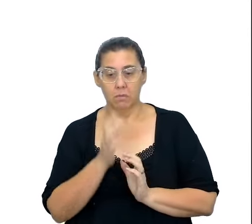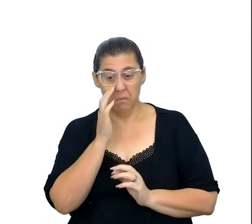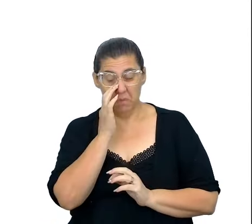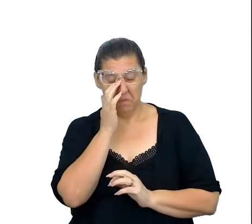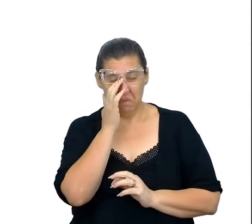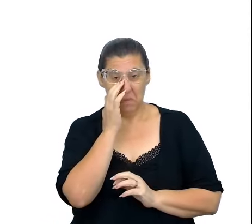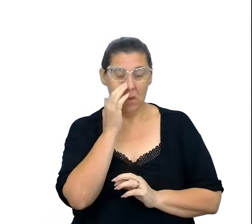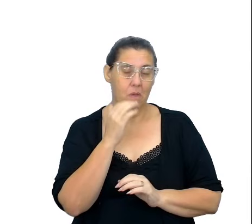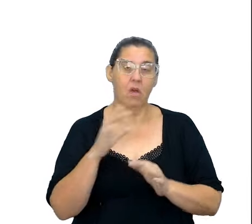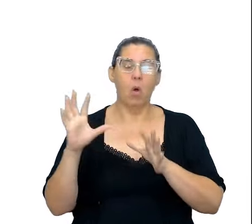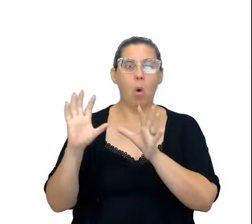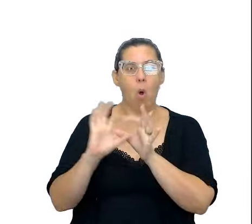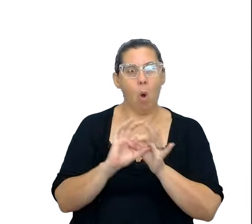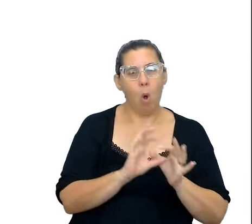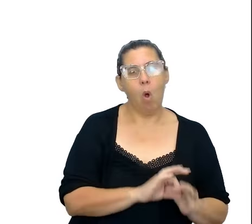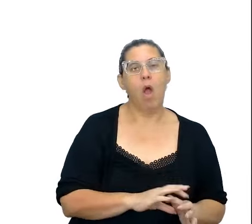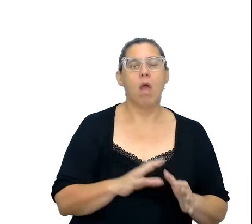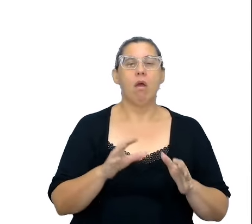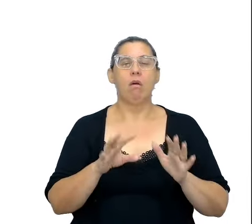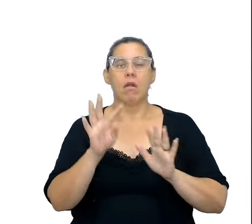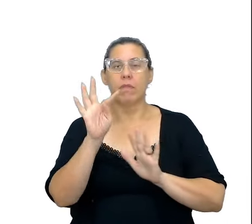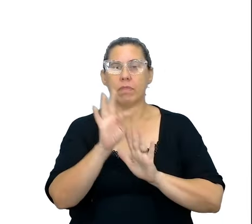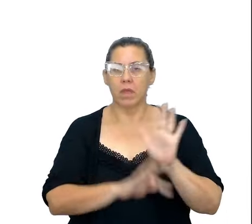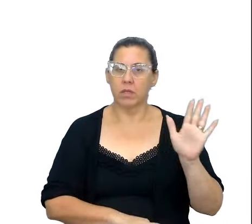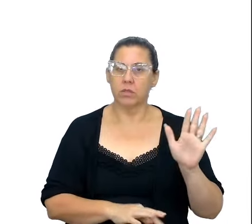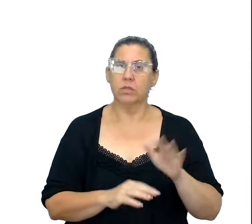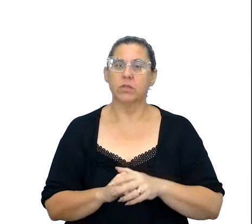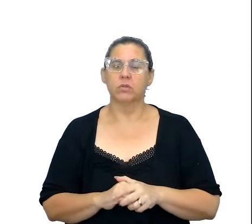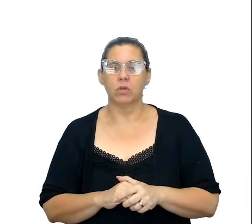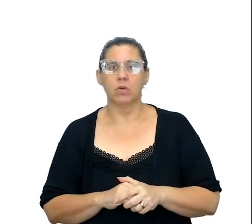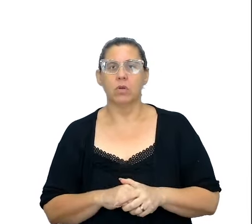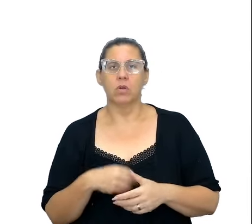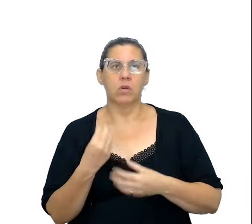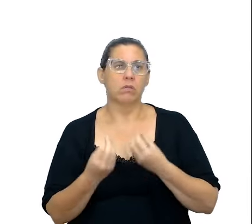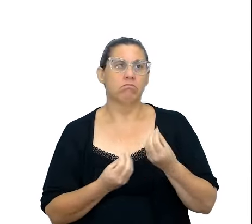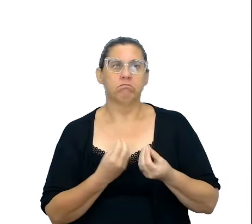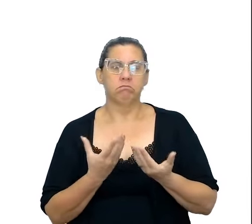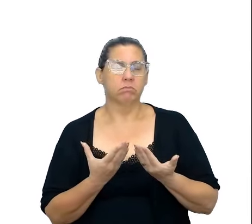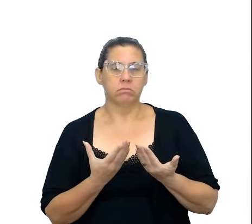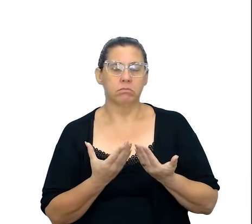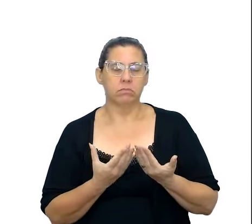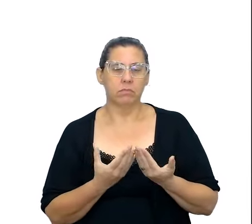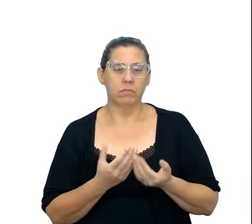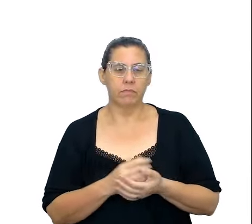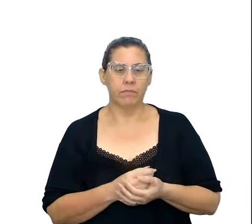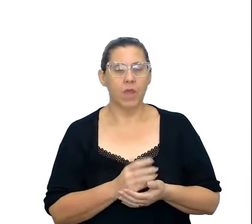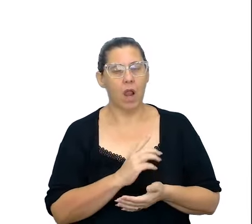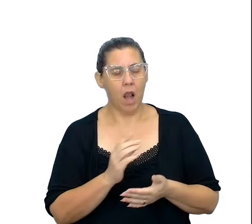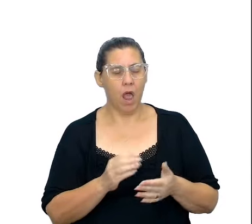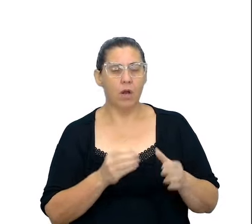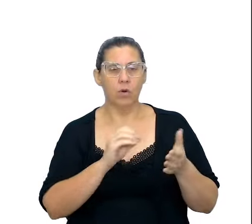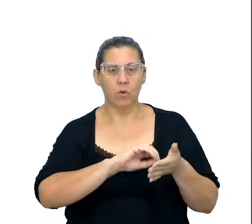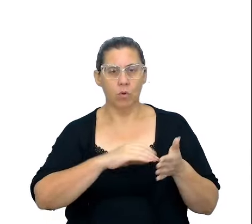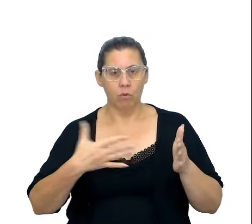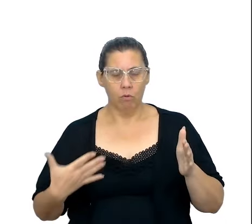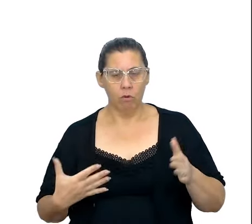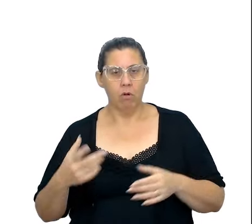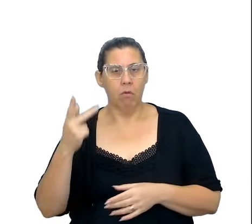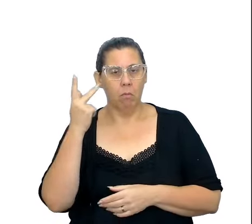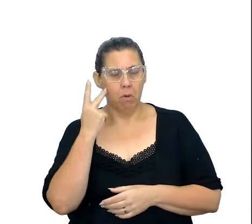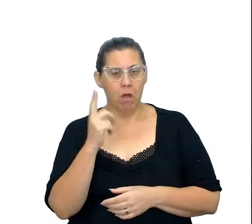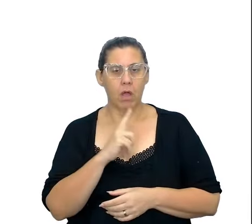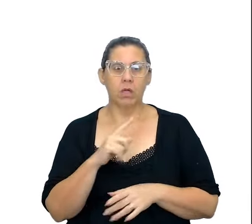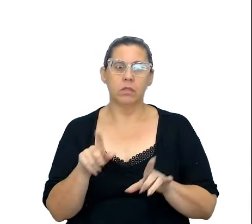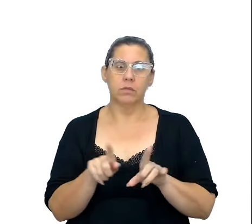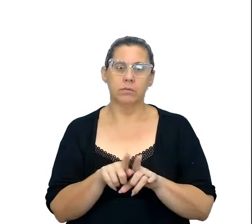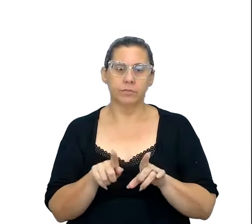de coerência, coesão textual, a formação de efeito de sentido. Lá no currículo paulista, o letramento